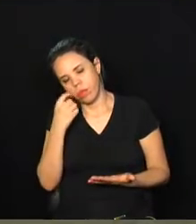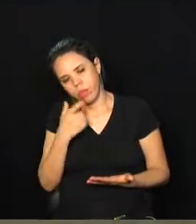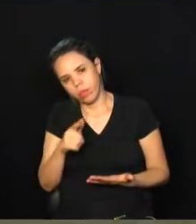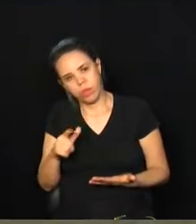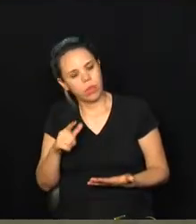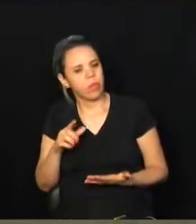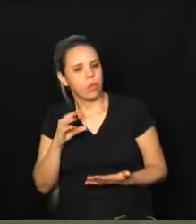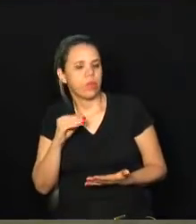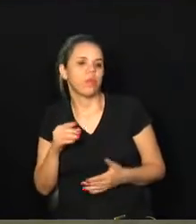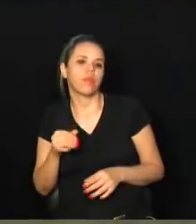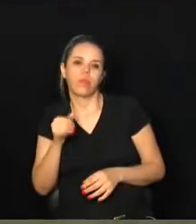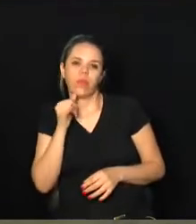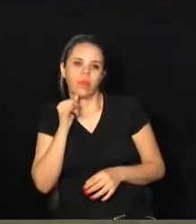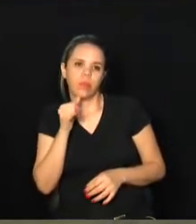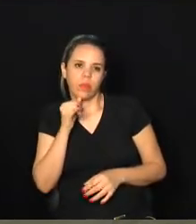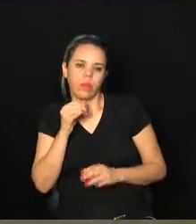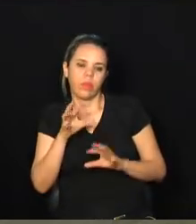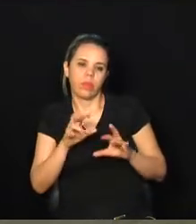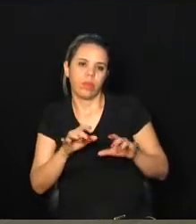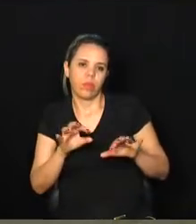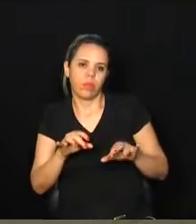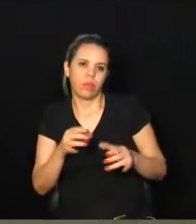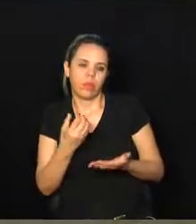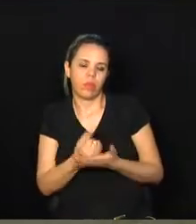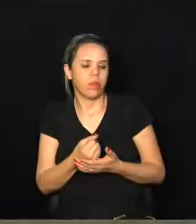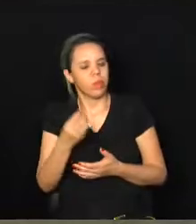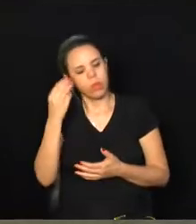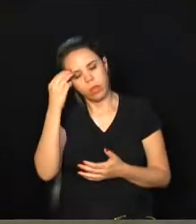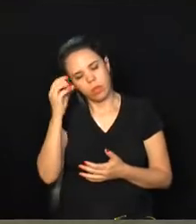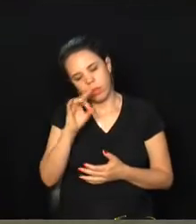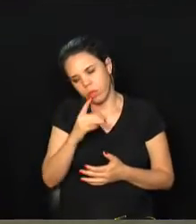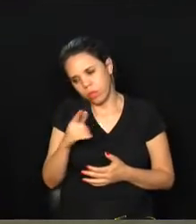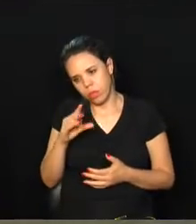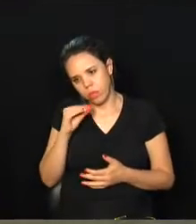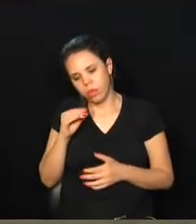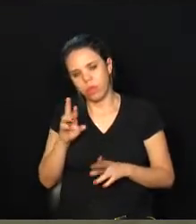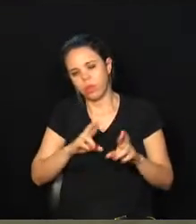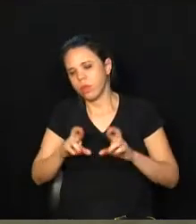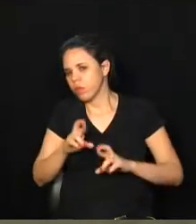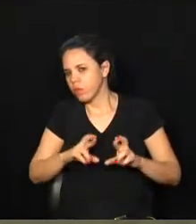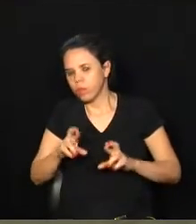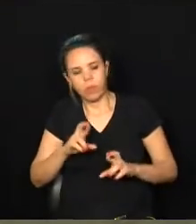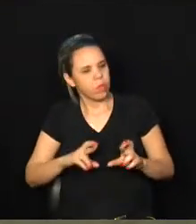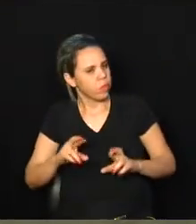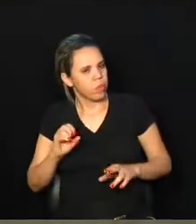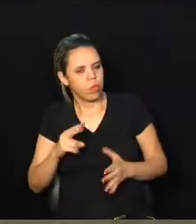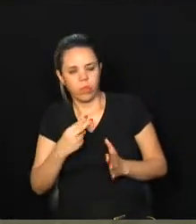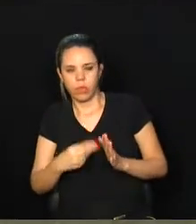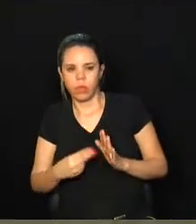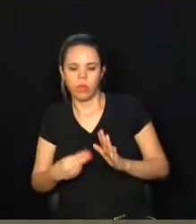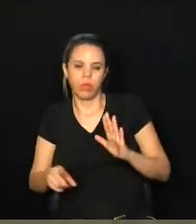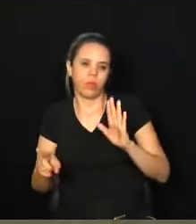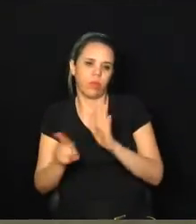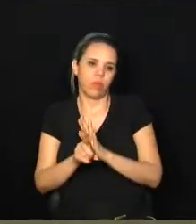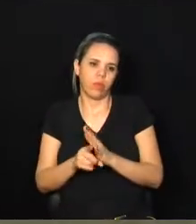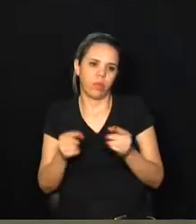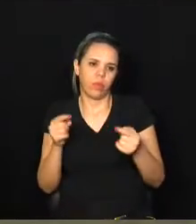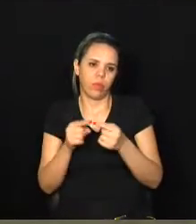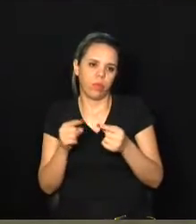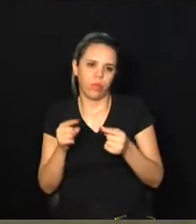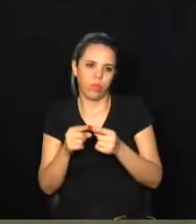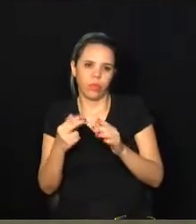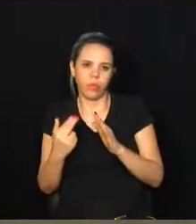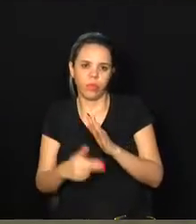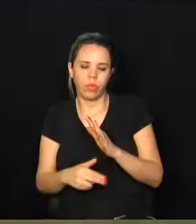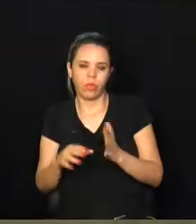servidor. Servidor de computador, isso sim. Mas não tem servidor analisando se o nome do proprietário combina com o nome